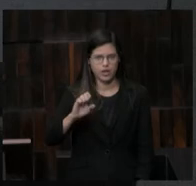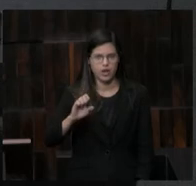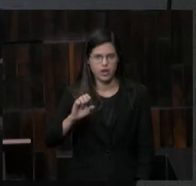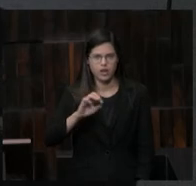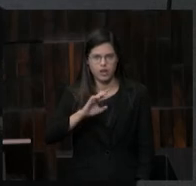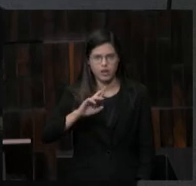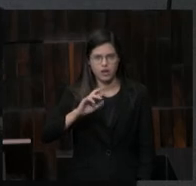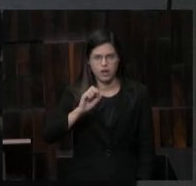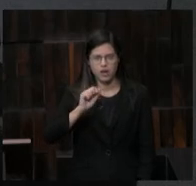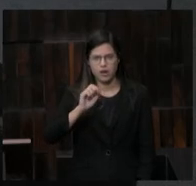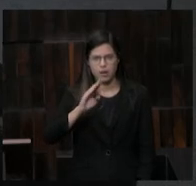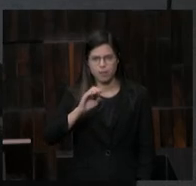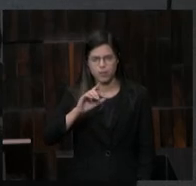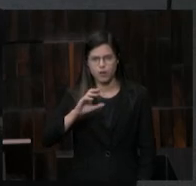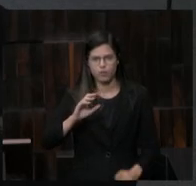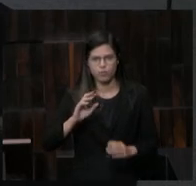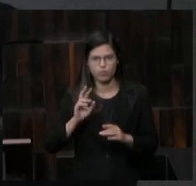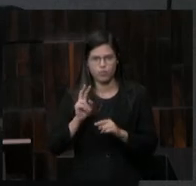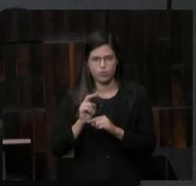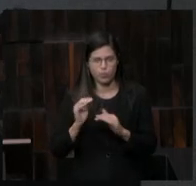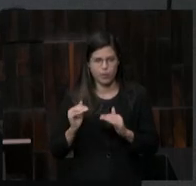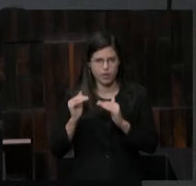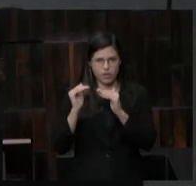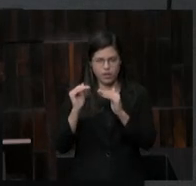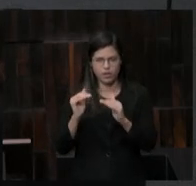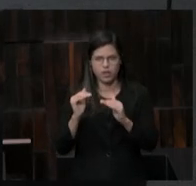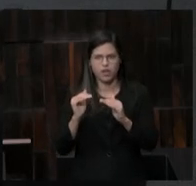superintendente de cuidados especiais da pessoa com transtorno